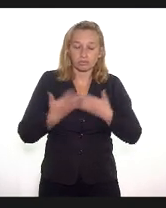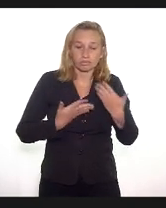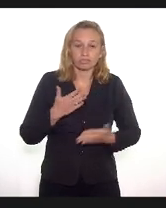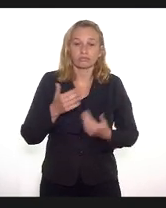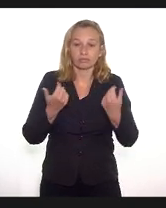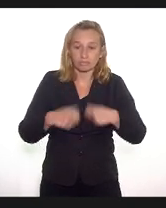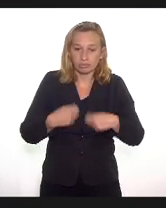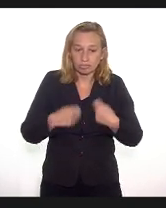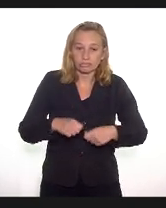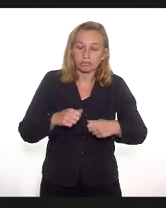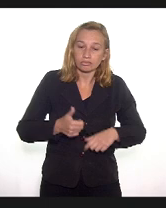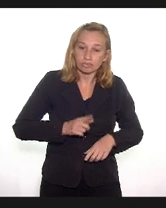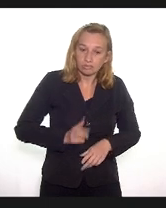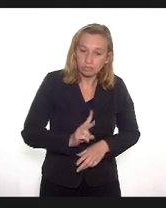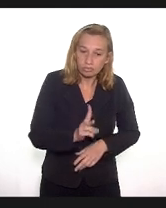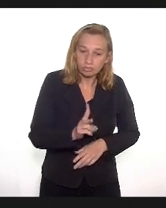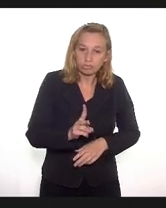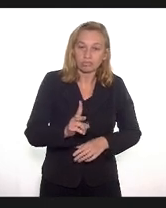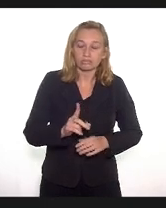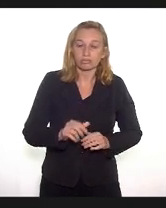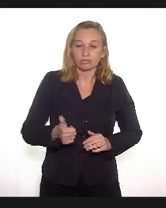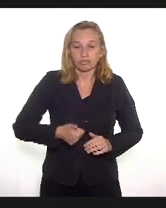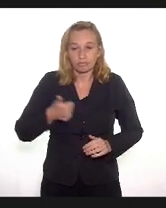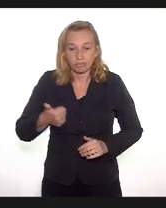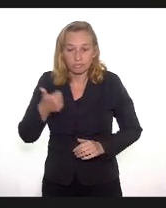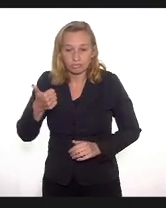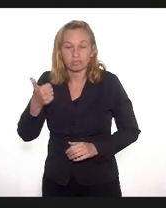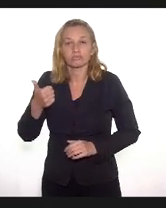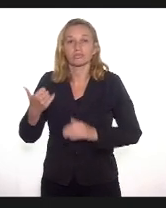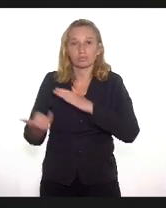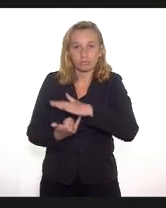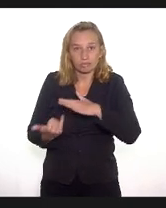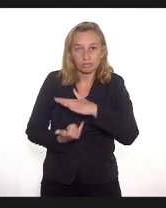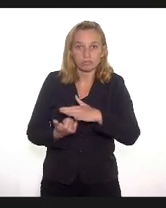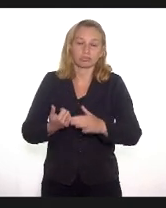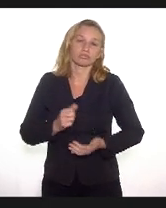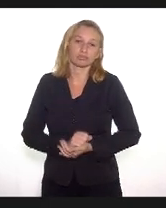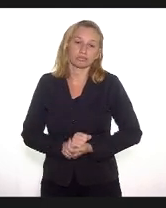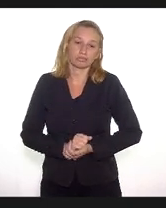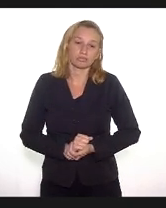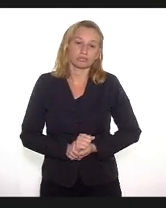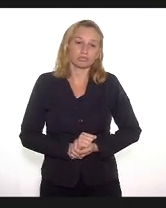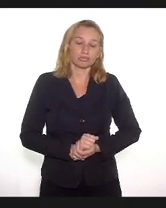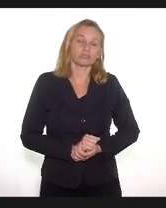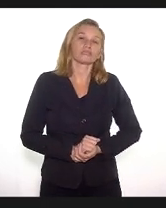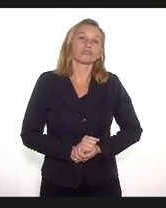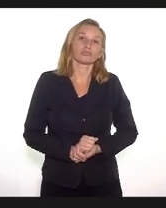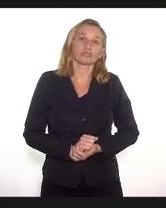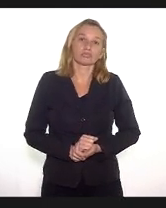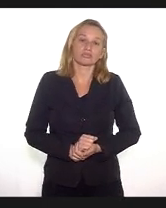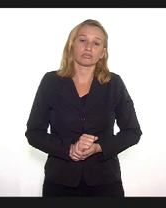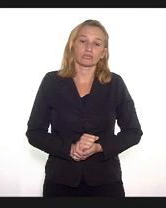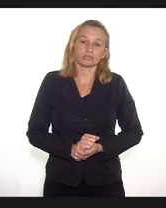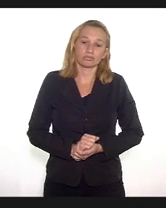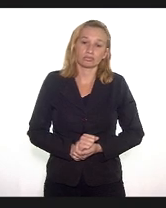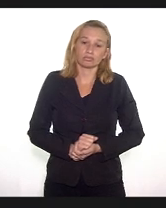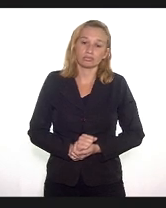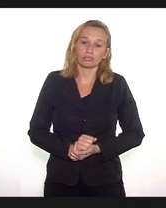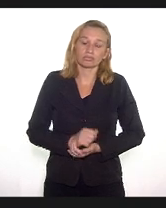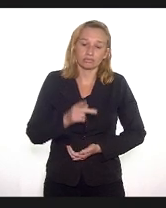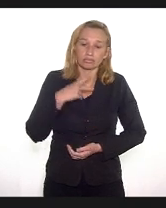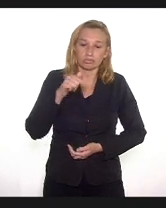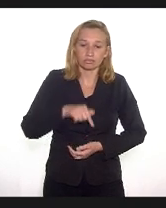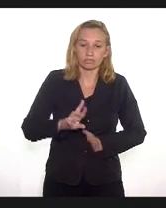sempre aprimorarmos essa institucionalidade, essas institucionalidades e capilaridade. E aqui